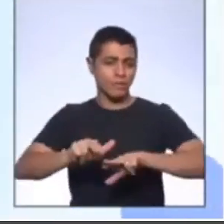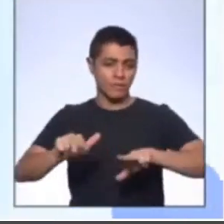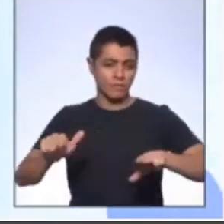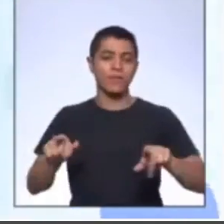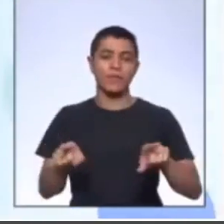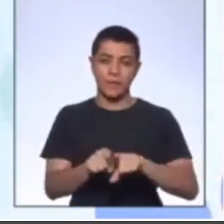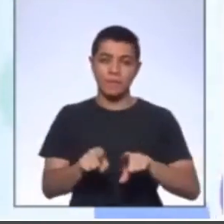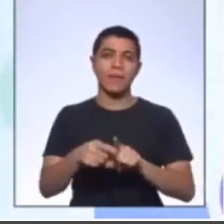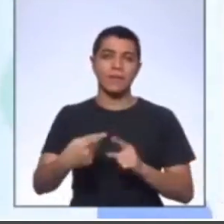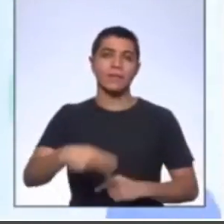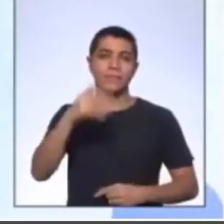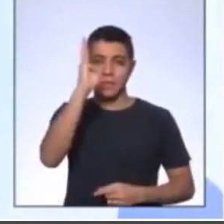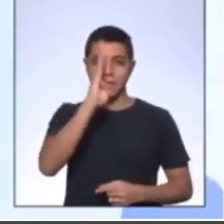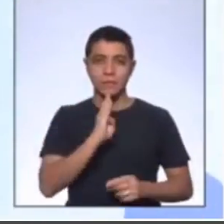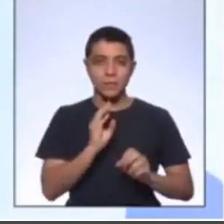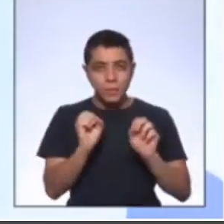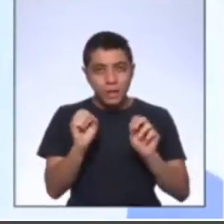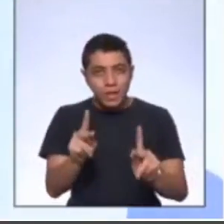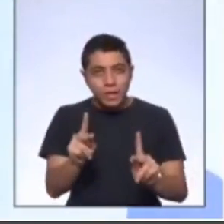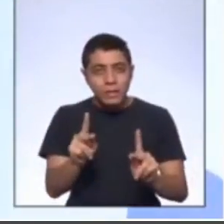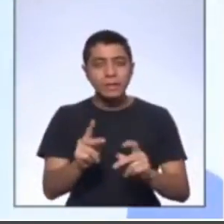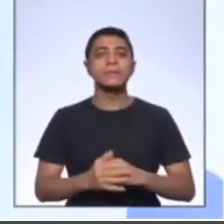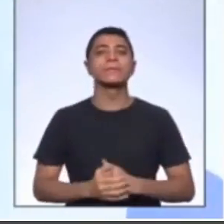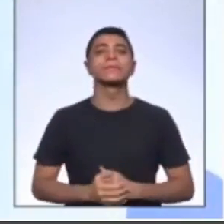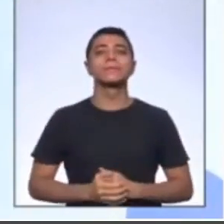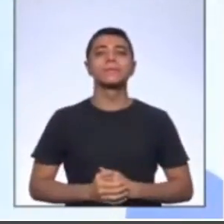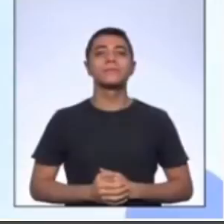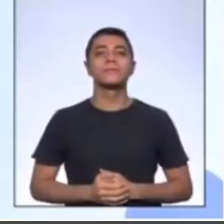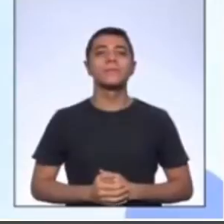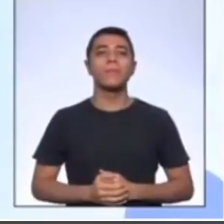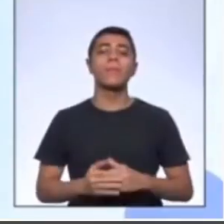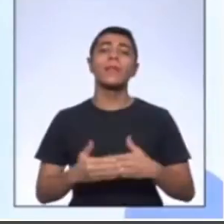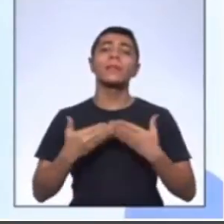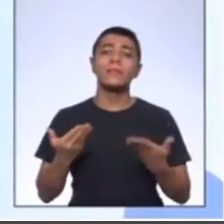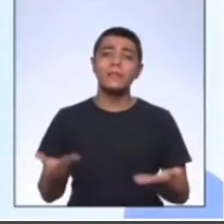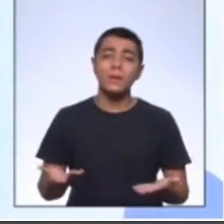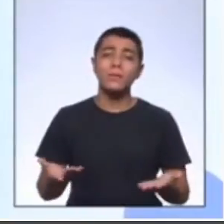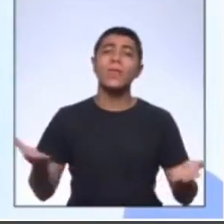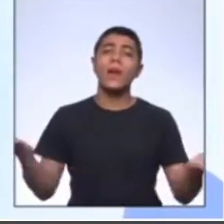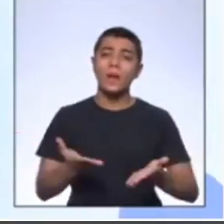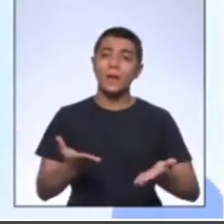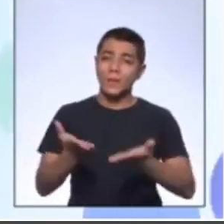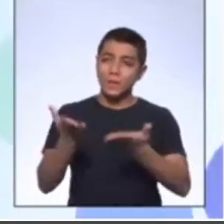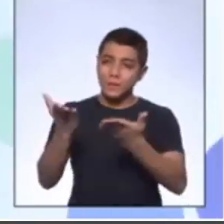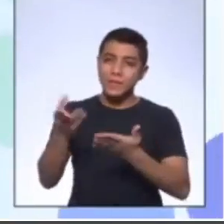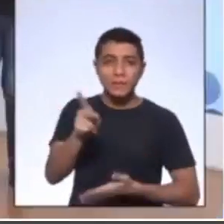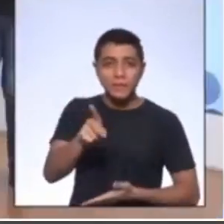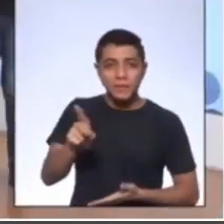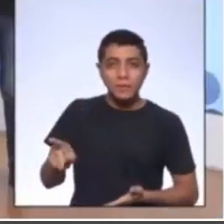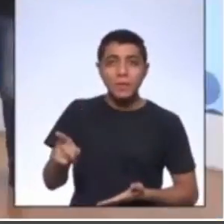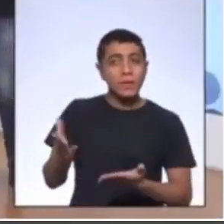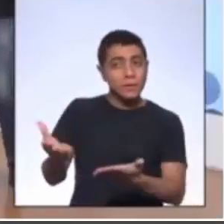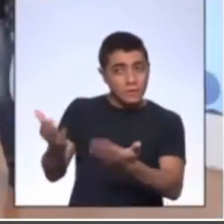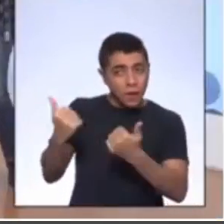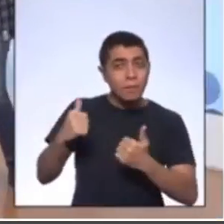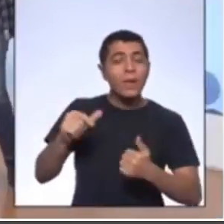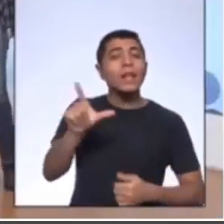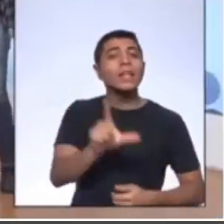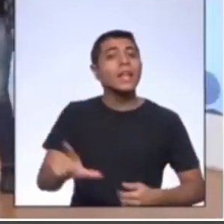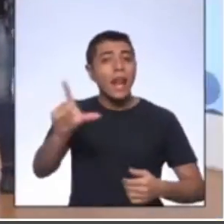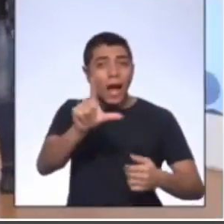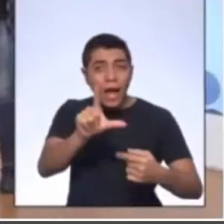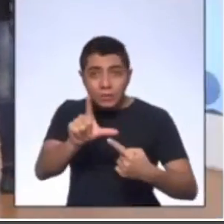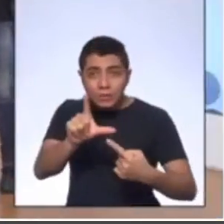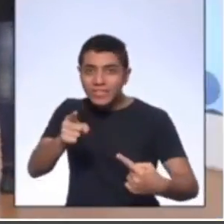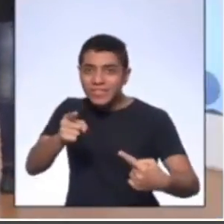quero feito olha só então né agora professor vamos lá o desafio literário dele